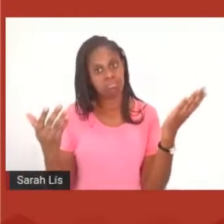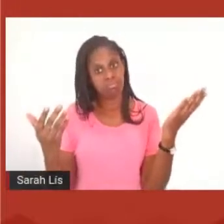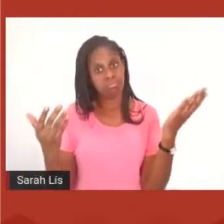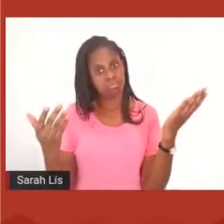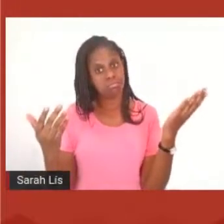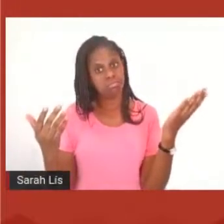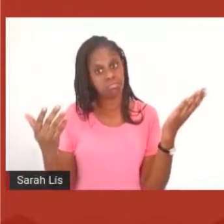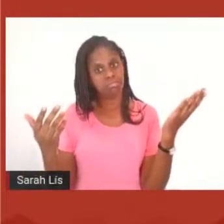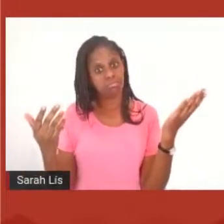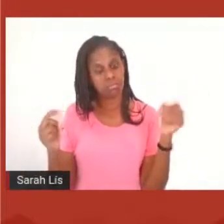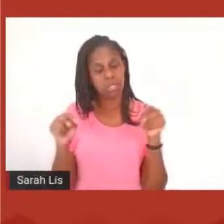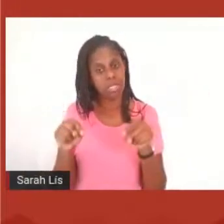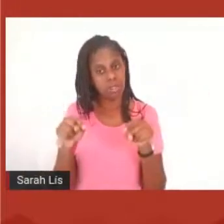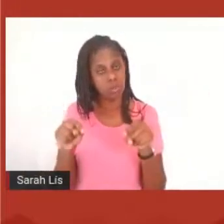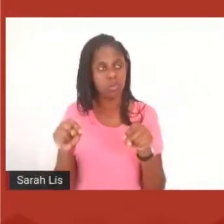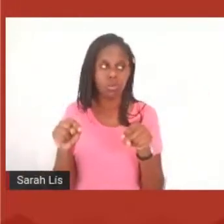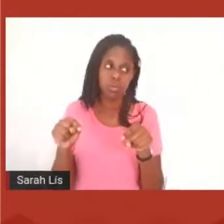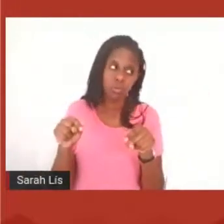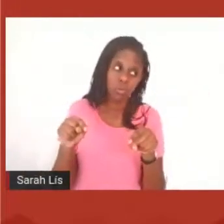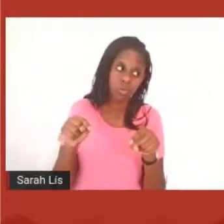Essa...